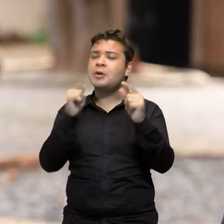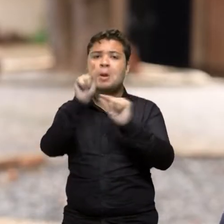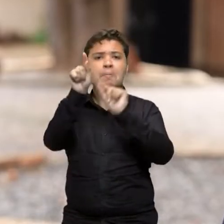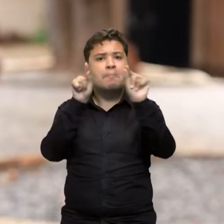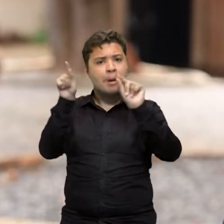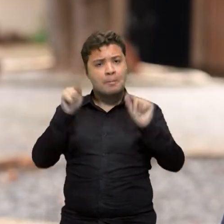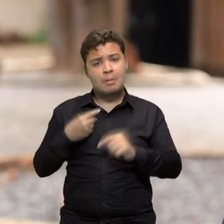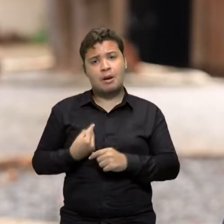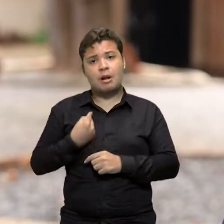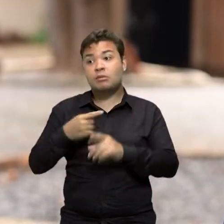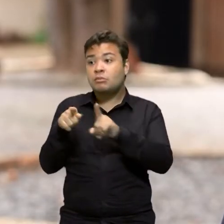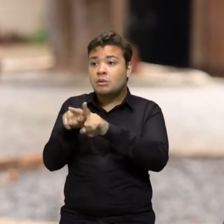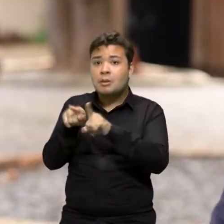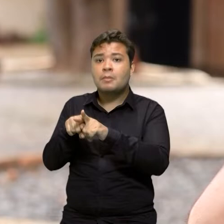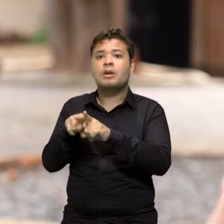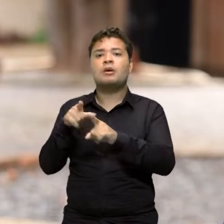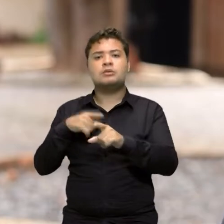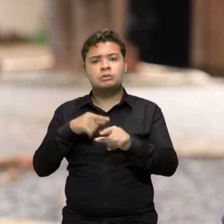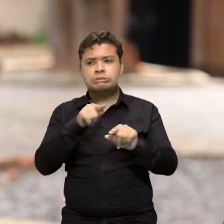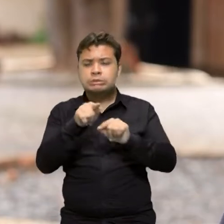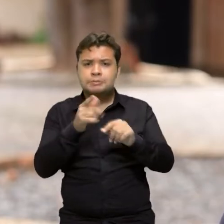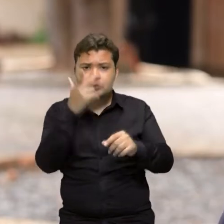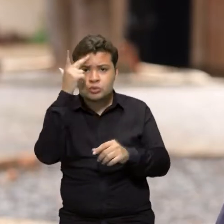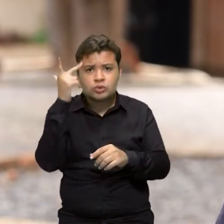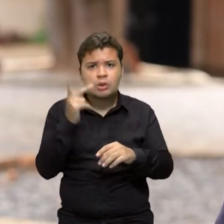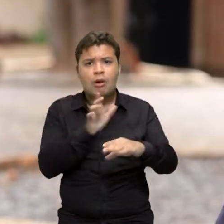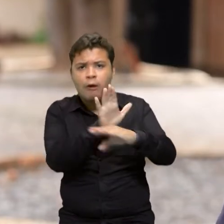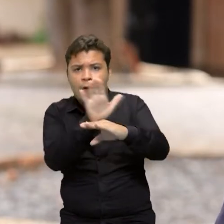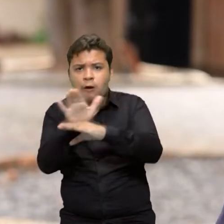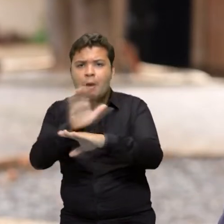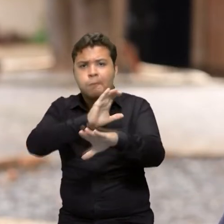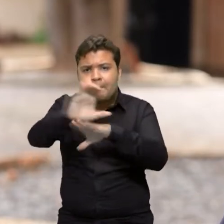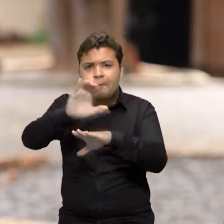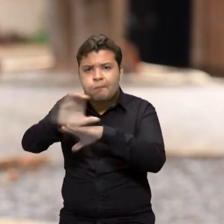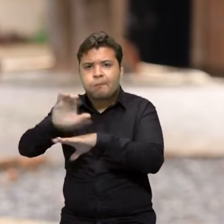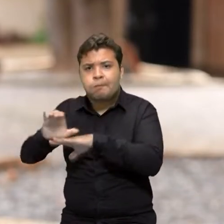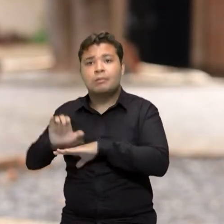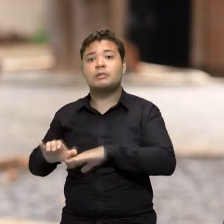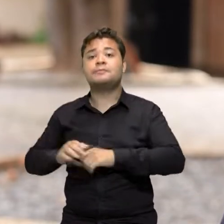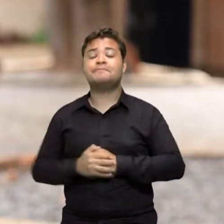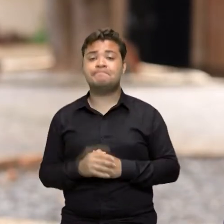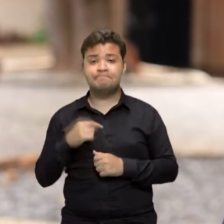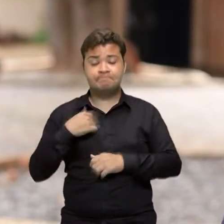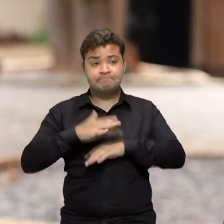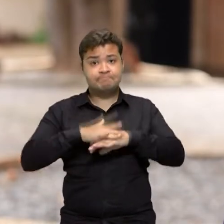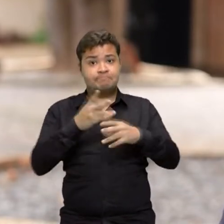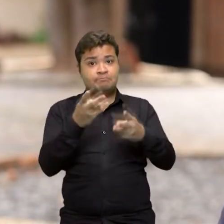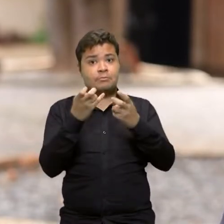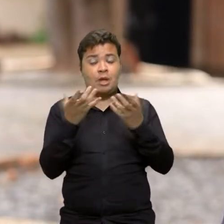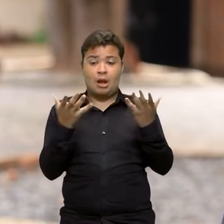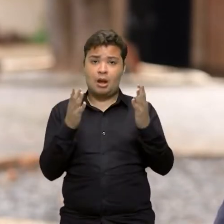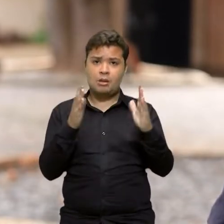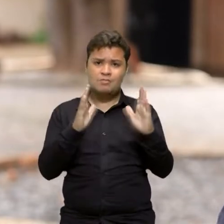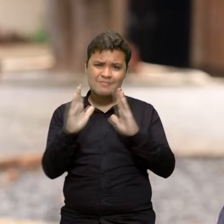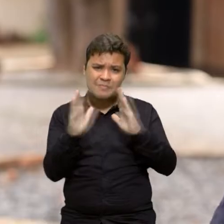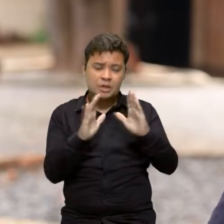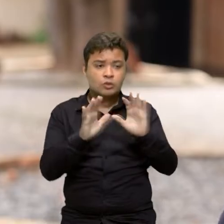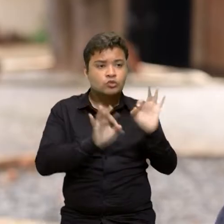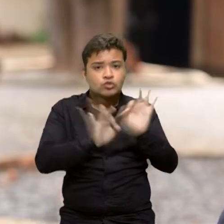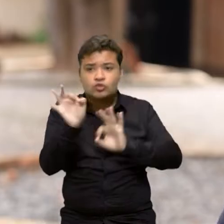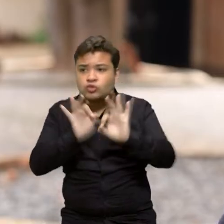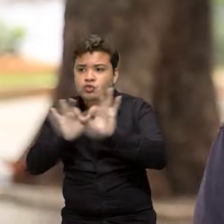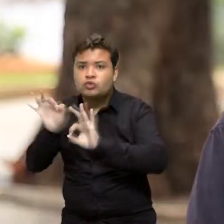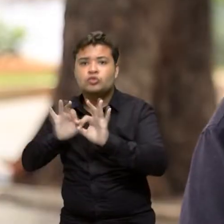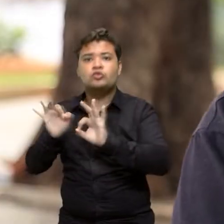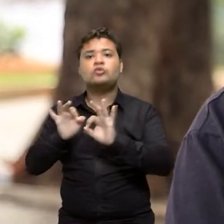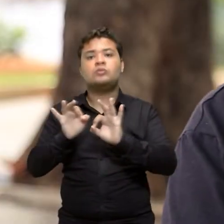festivais acontecendo, vários patrocinadores procurando os festivais. Eu tenho percebido que a gente está numa fase de